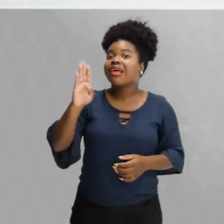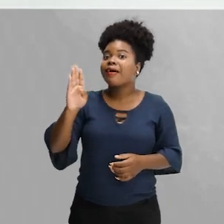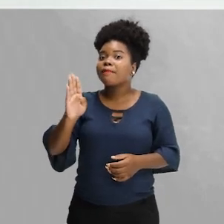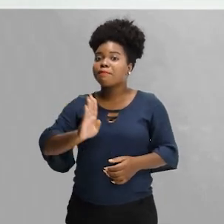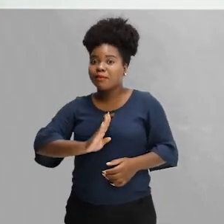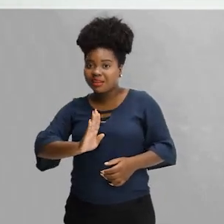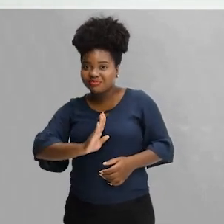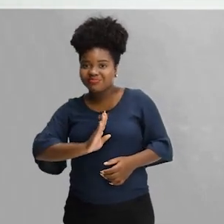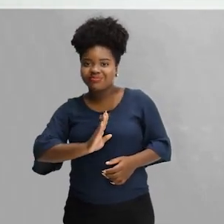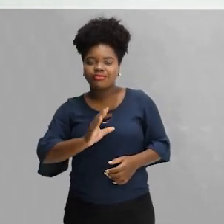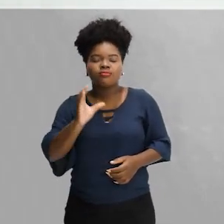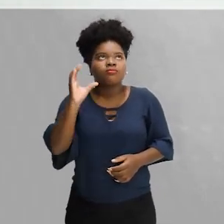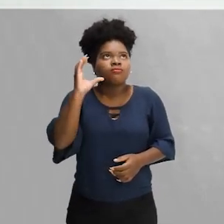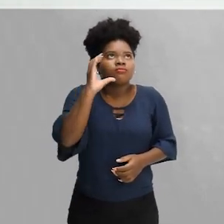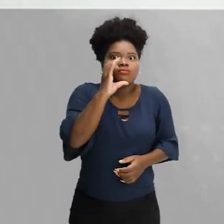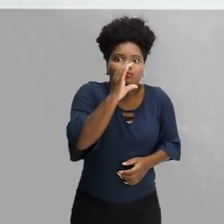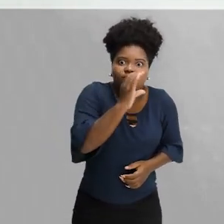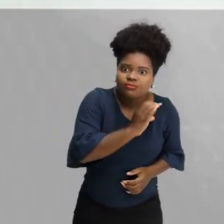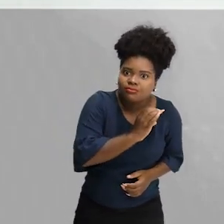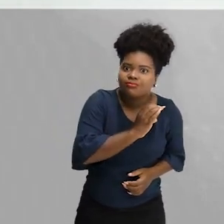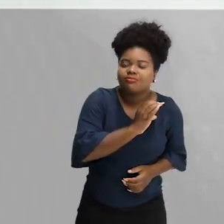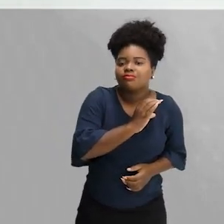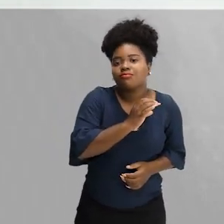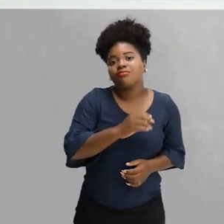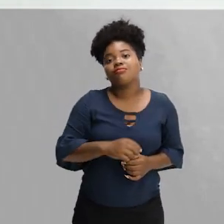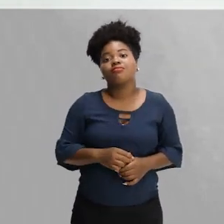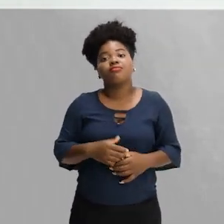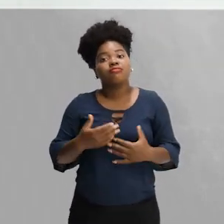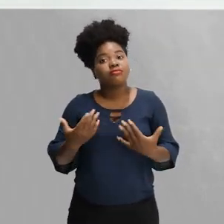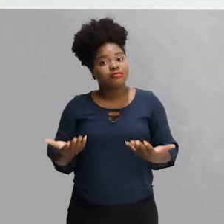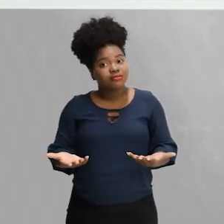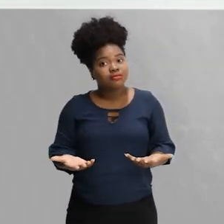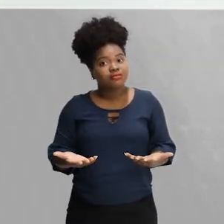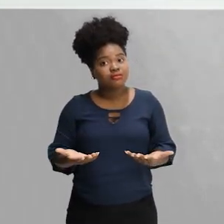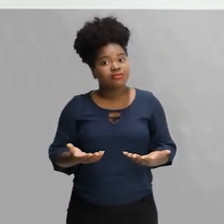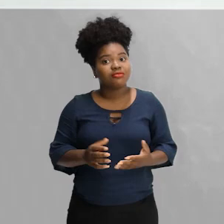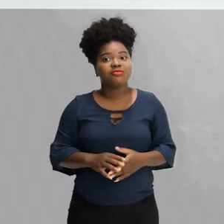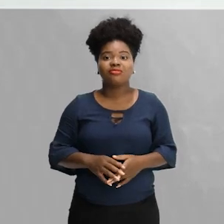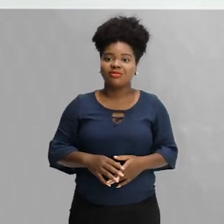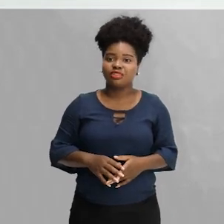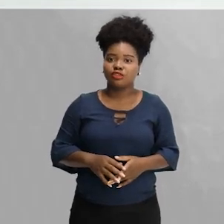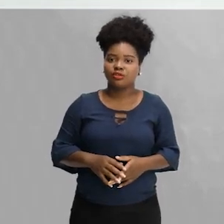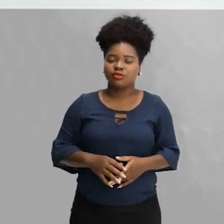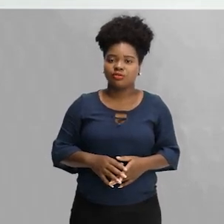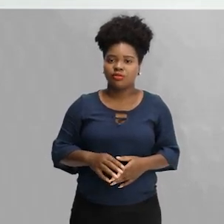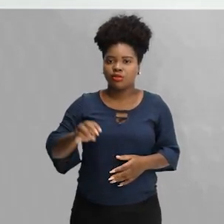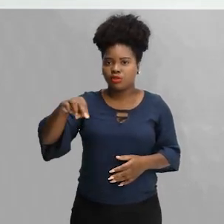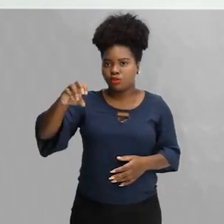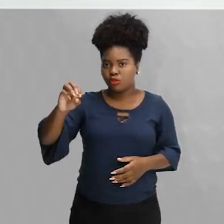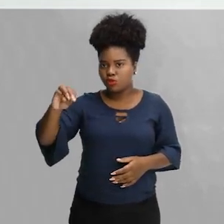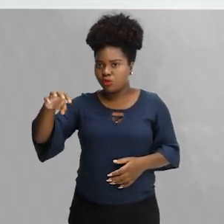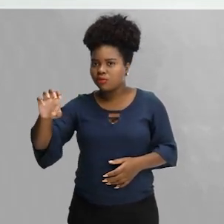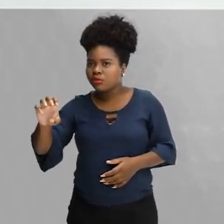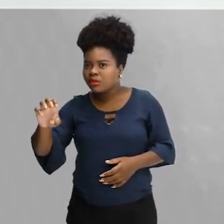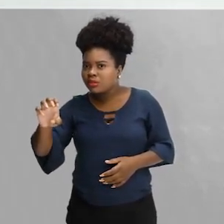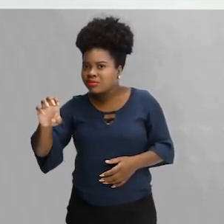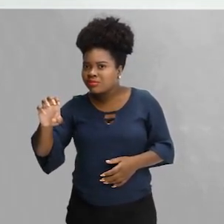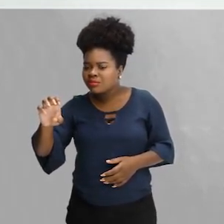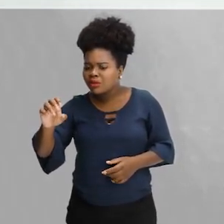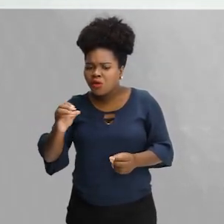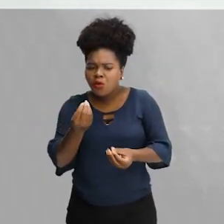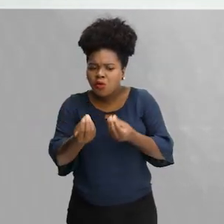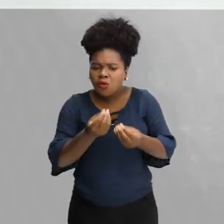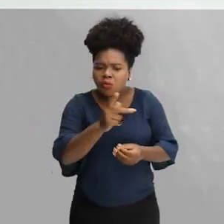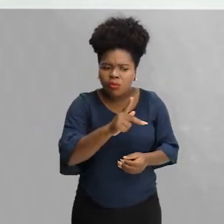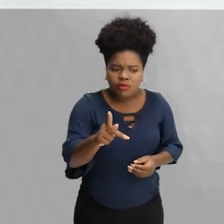quente. Bem, mas e se eu falar uma província chamada Nome? Como assim, Saulo? Isso. O nome do